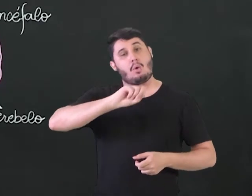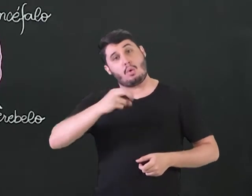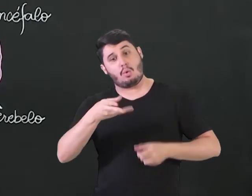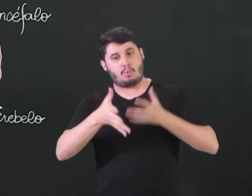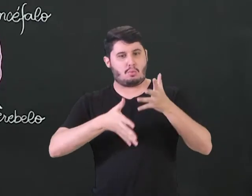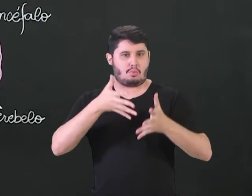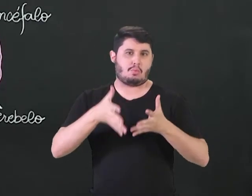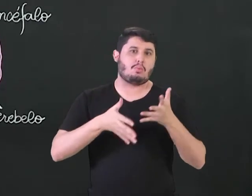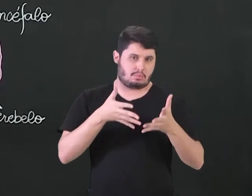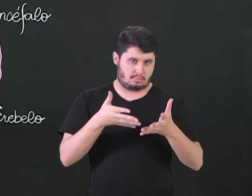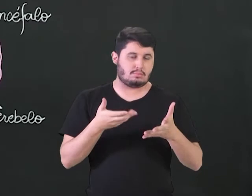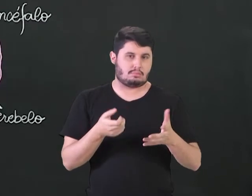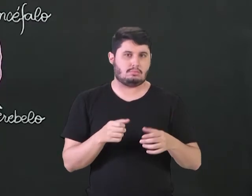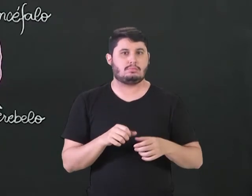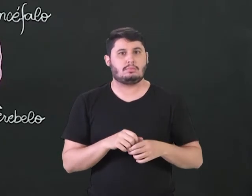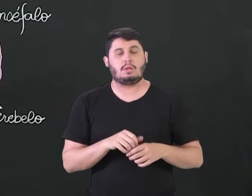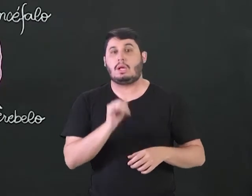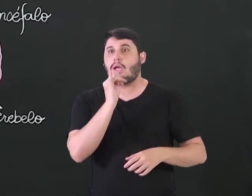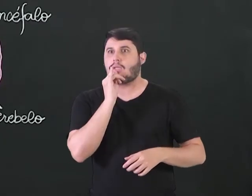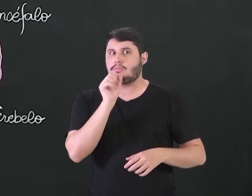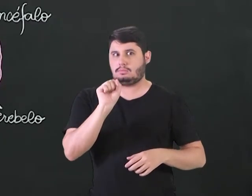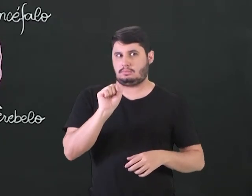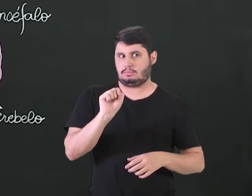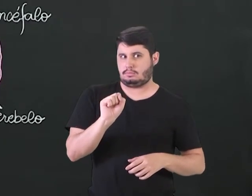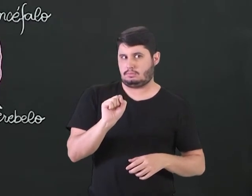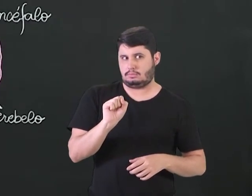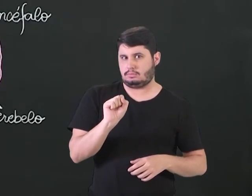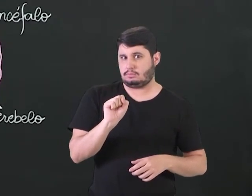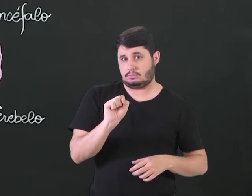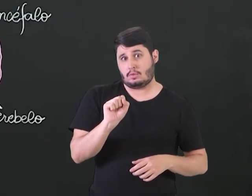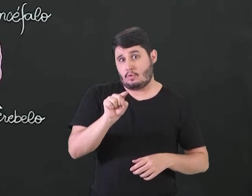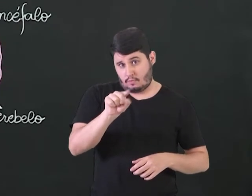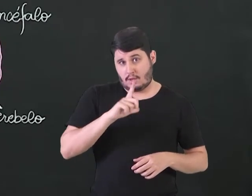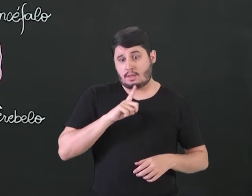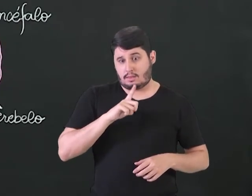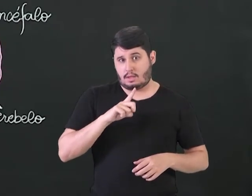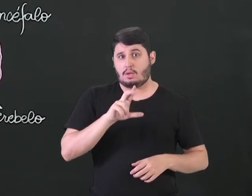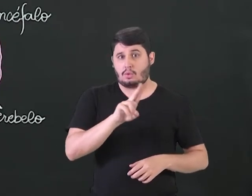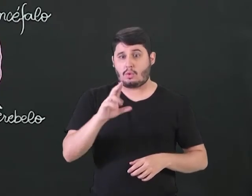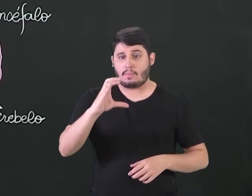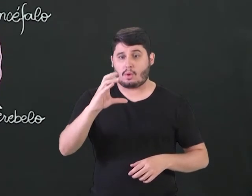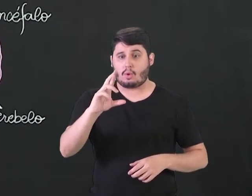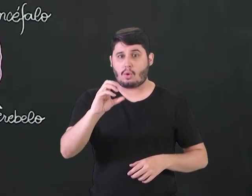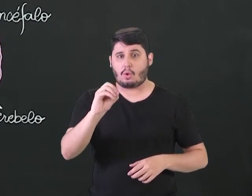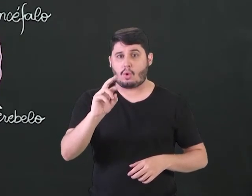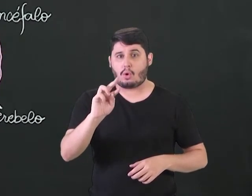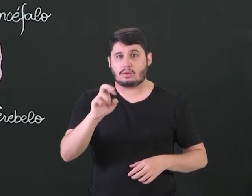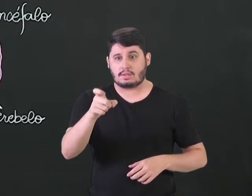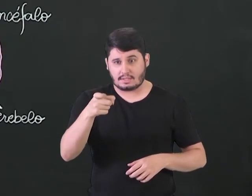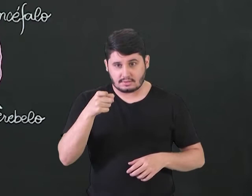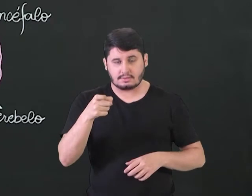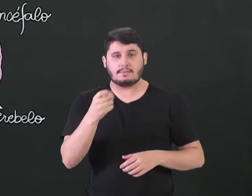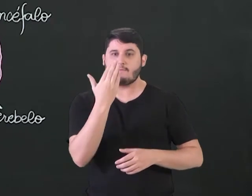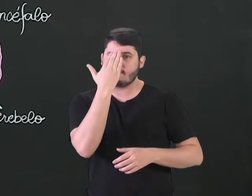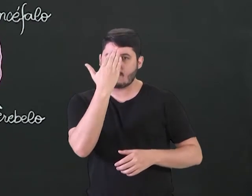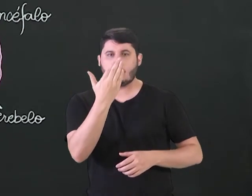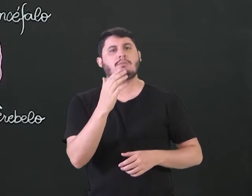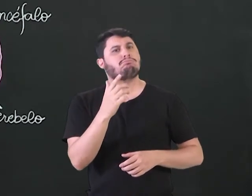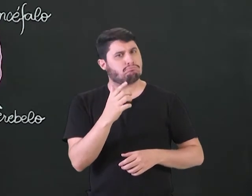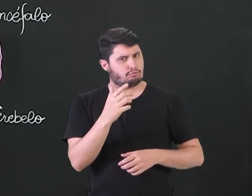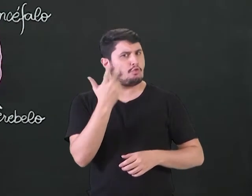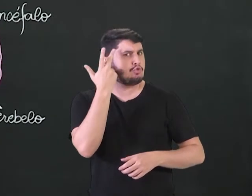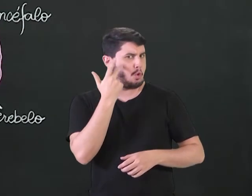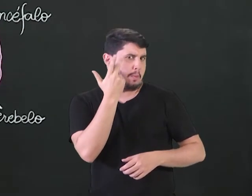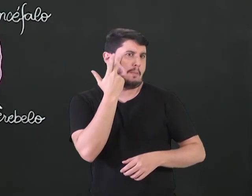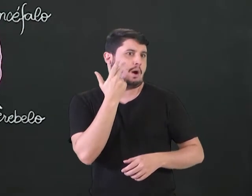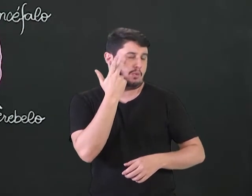tem desculpa para aprontar por aí, dizer que tá... Não, você tem o córtex frontal desenvolvido aqui. Além do cérebro,